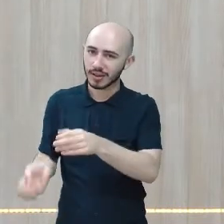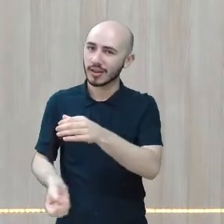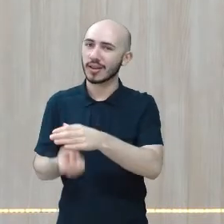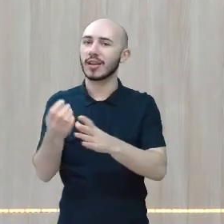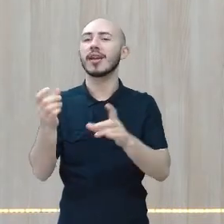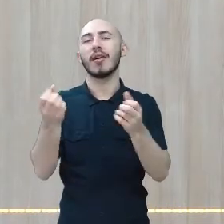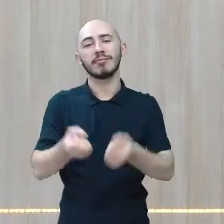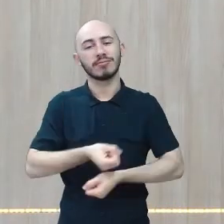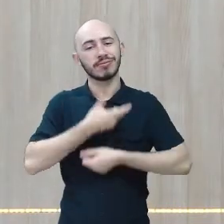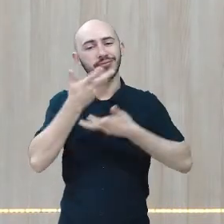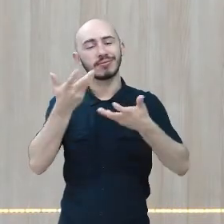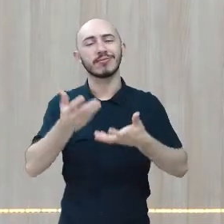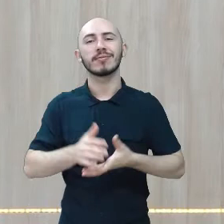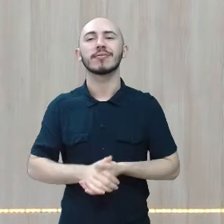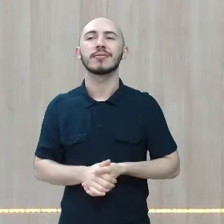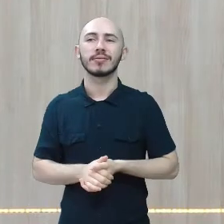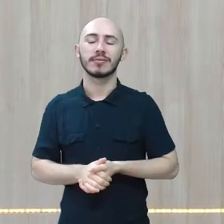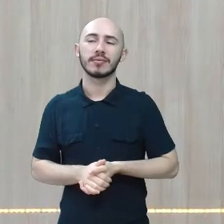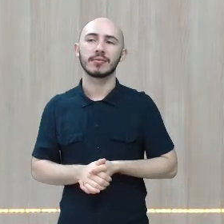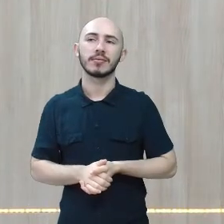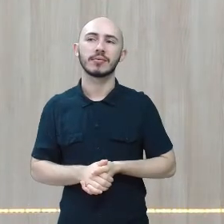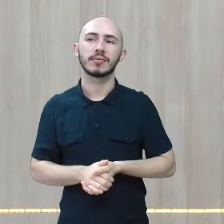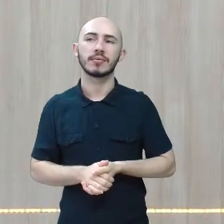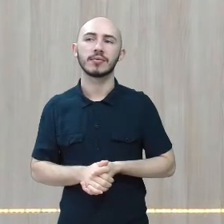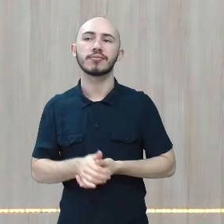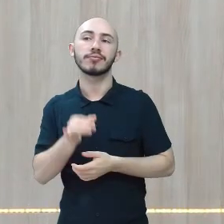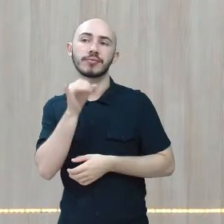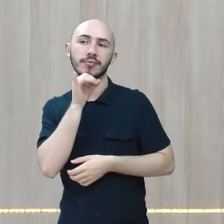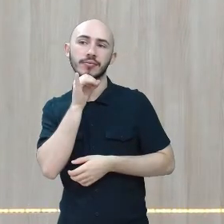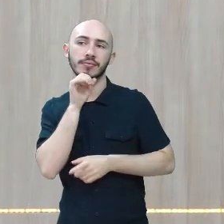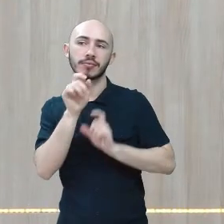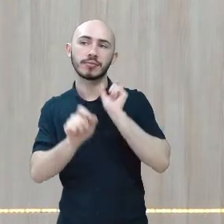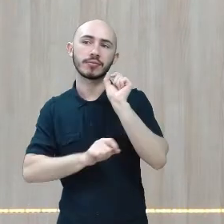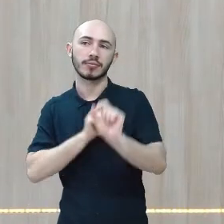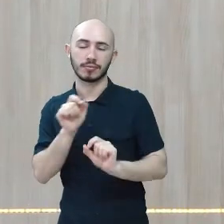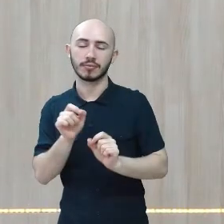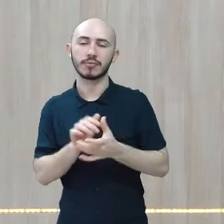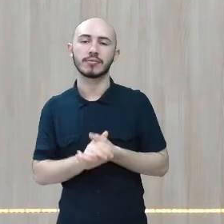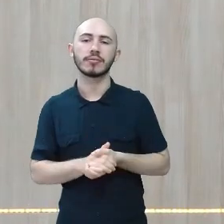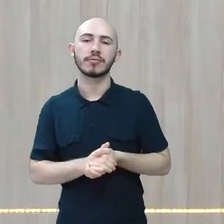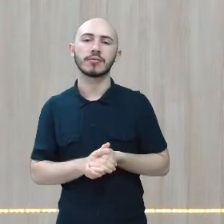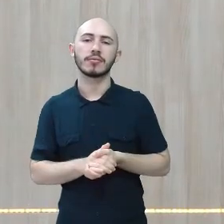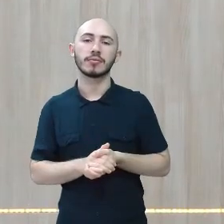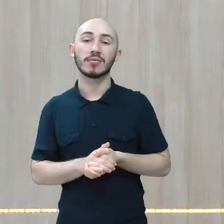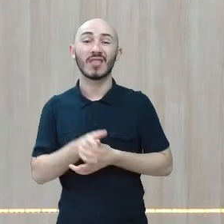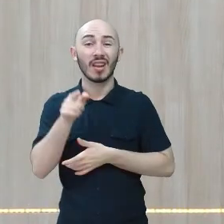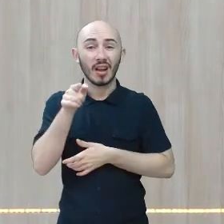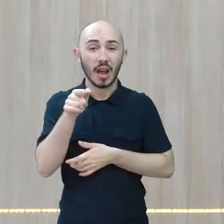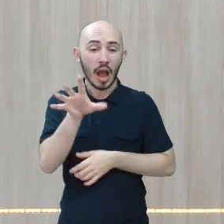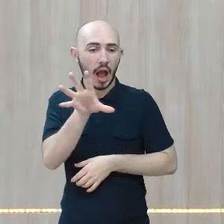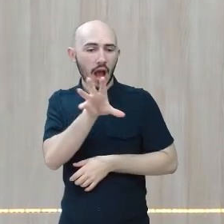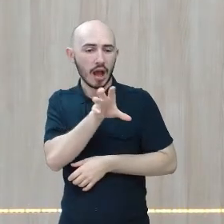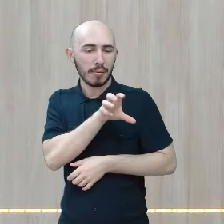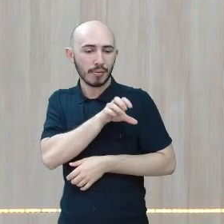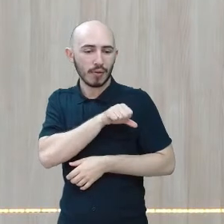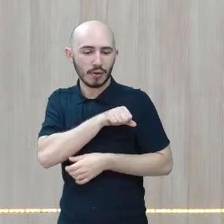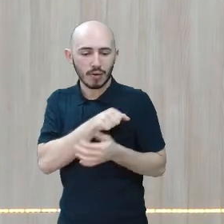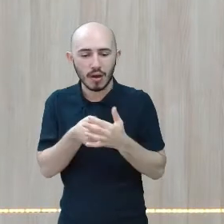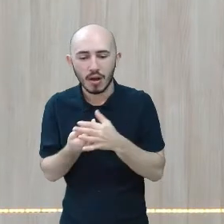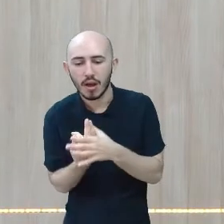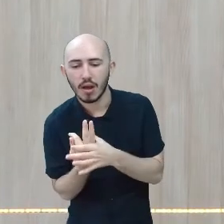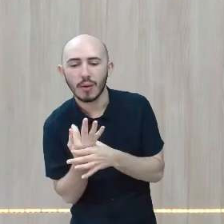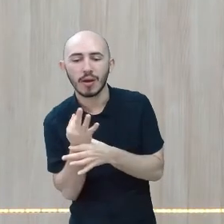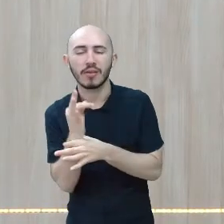que legal. Você não sabe que o amor é uma flor? Vejam a